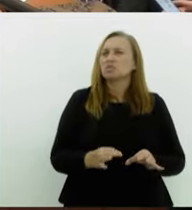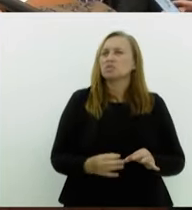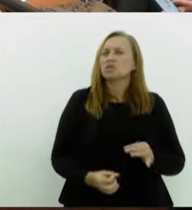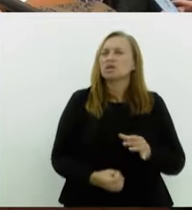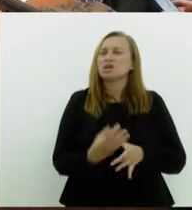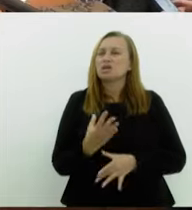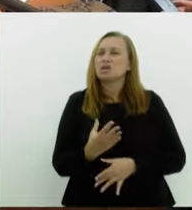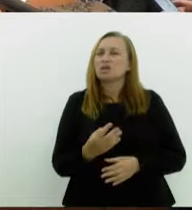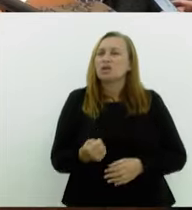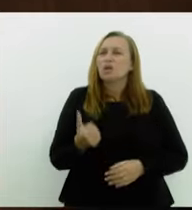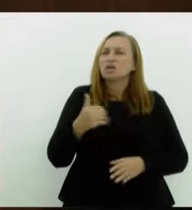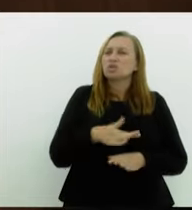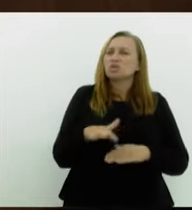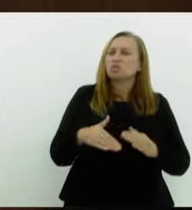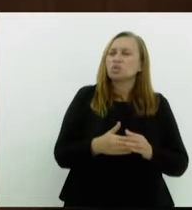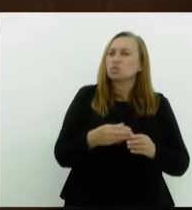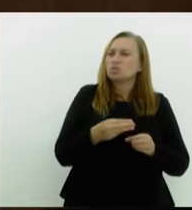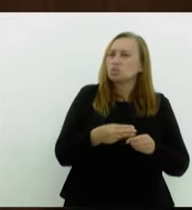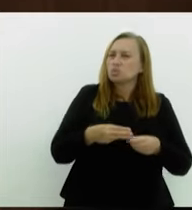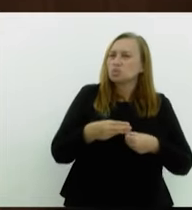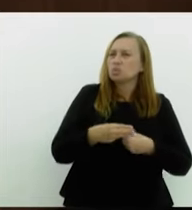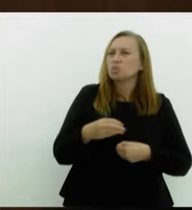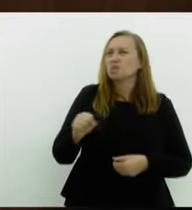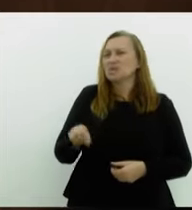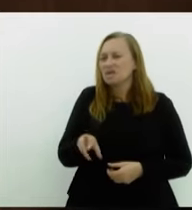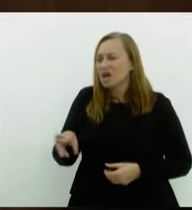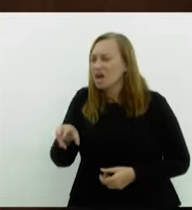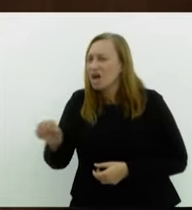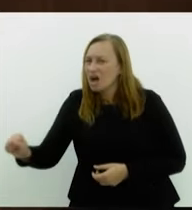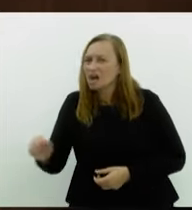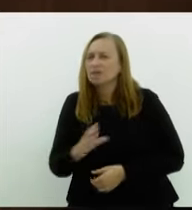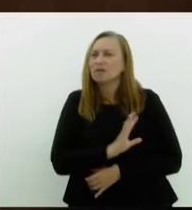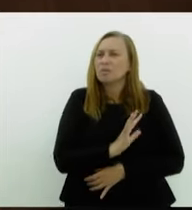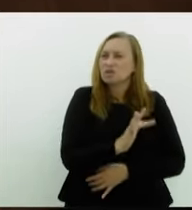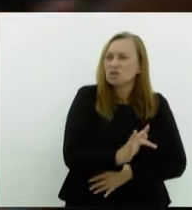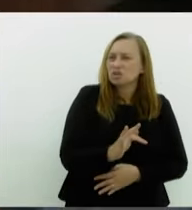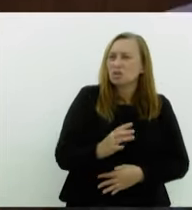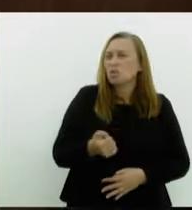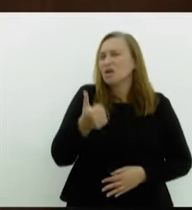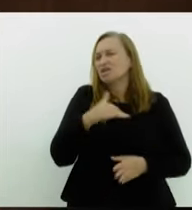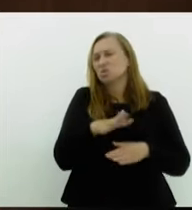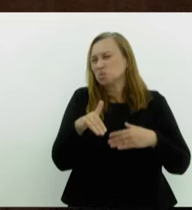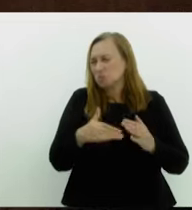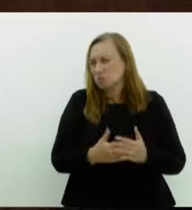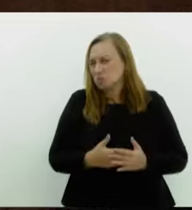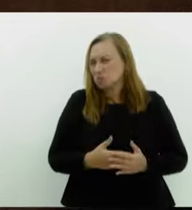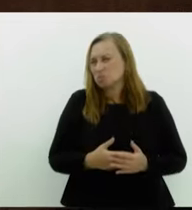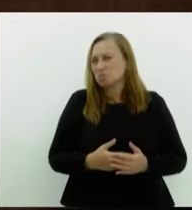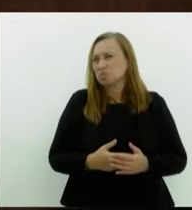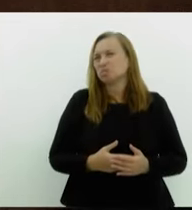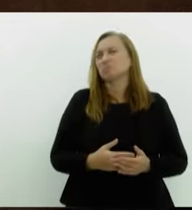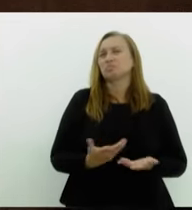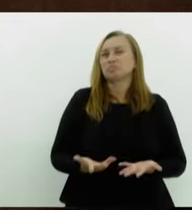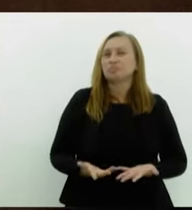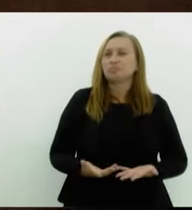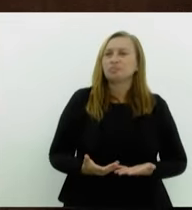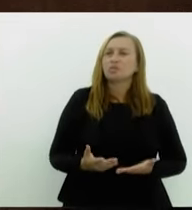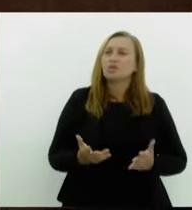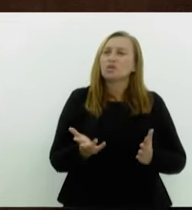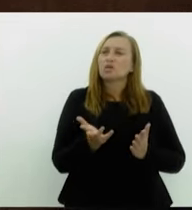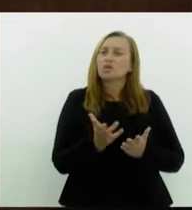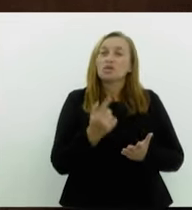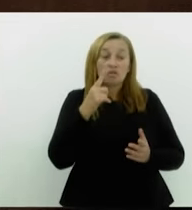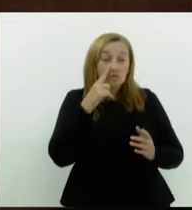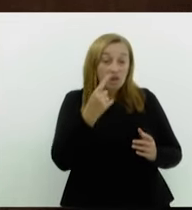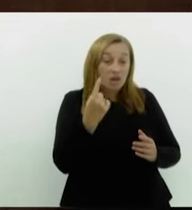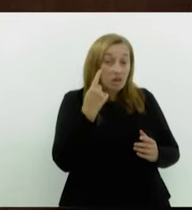quase todos os municípios, todos os serranos da Baixada, da região, quase praticamente todos os municípios do Estado. Mapeamento de risco